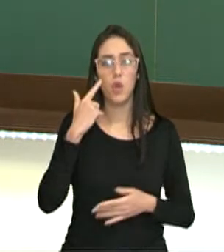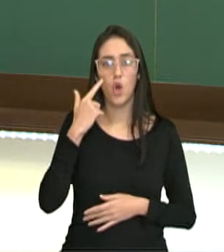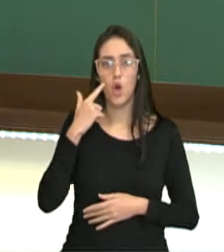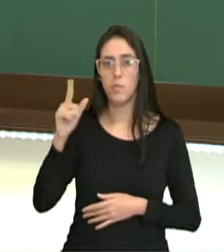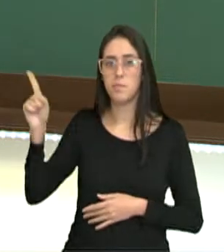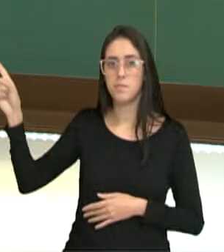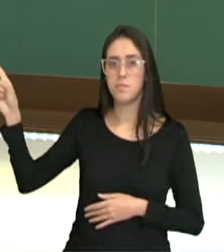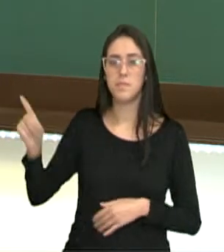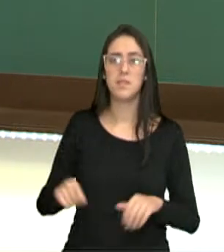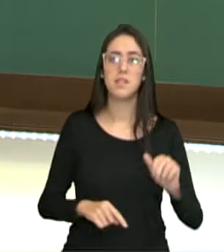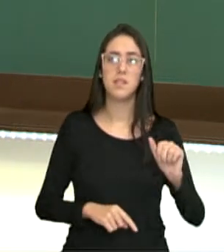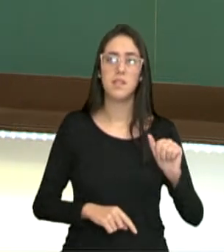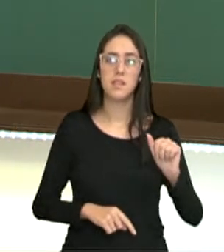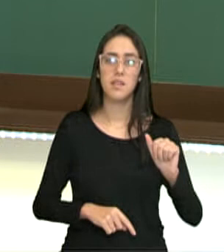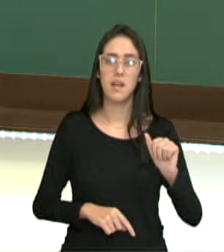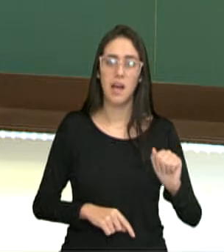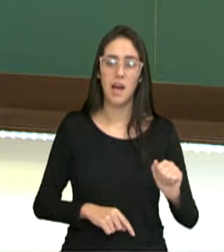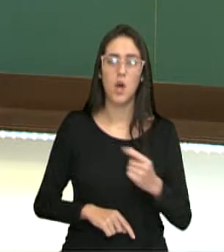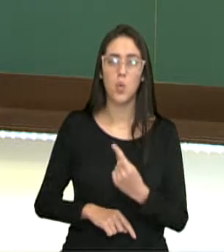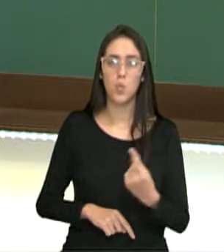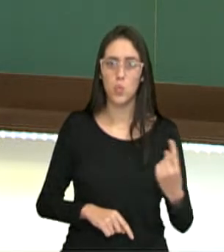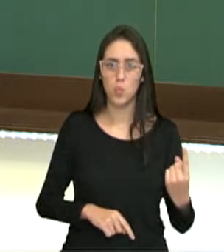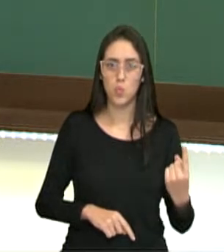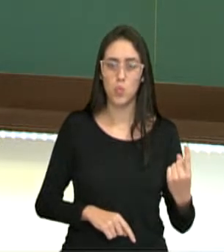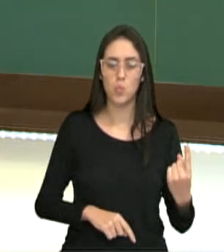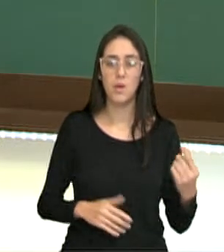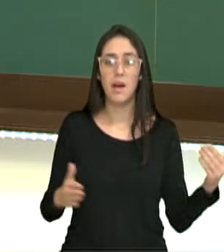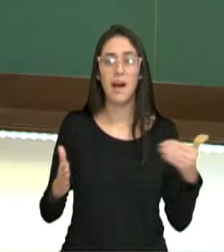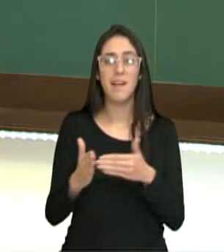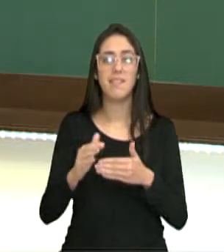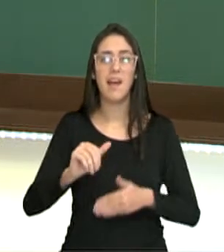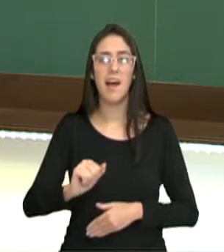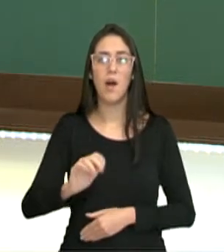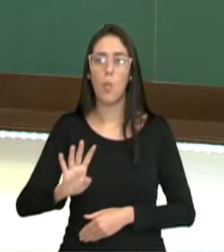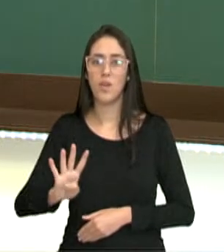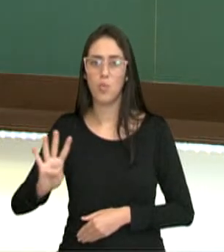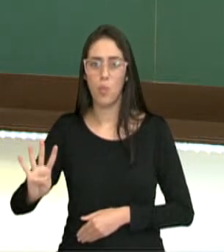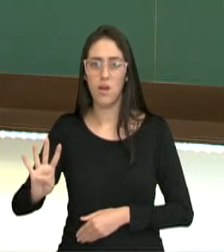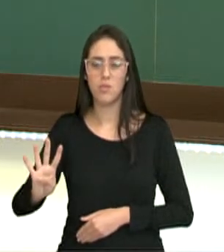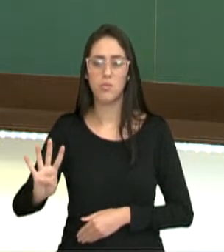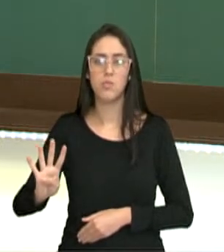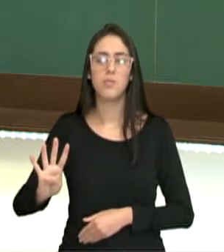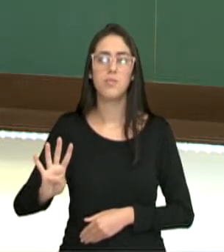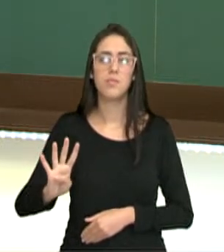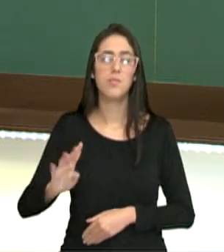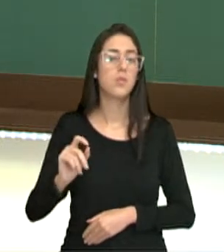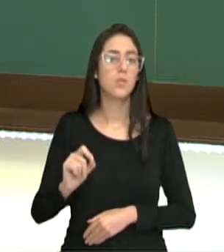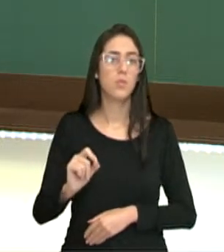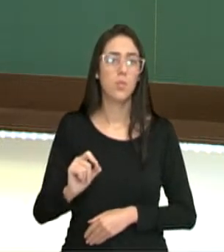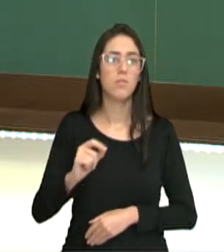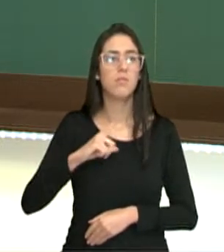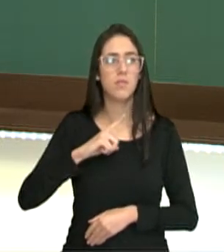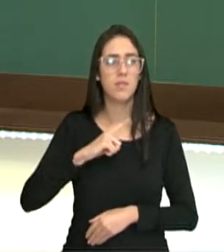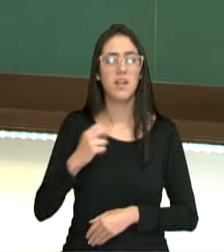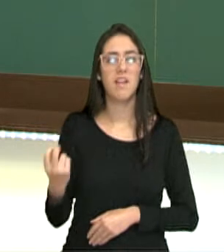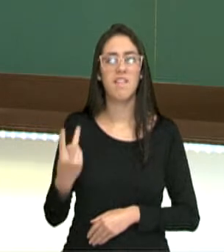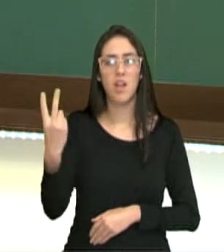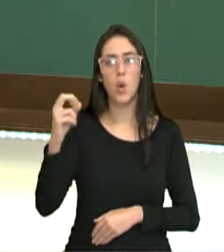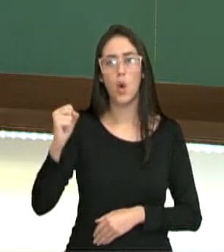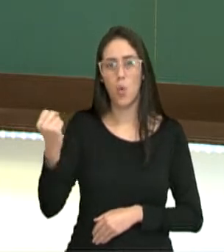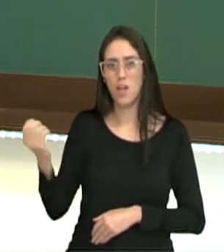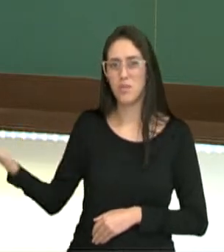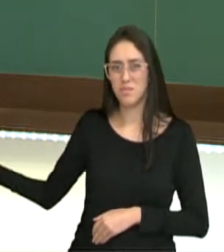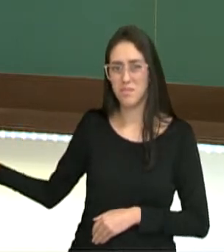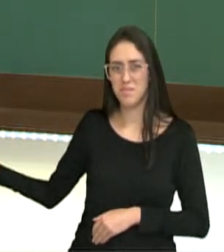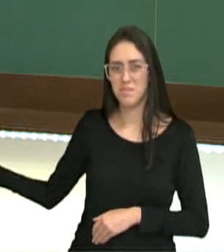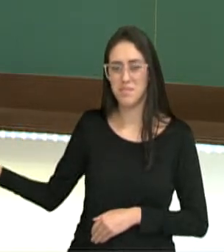então o A11, ou A11 até o A44, eu tenho os valores de 8.